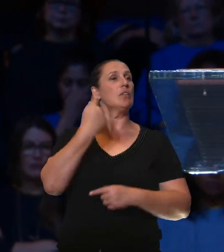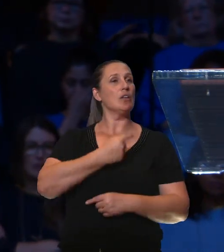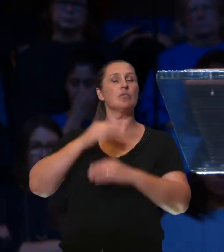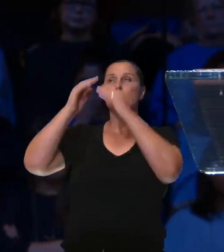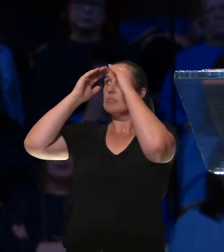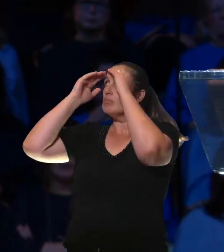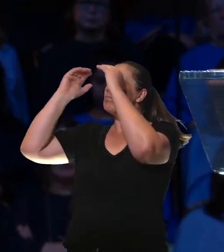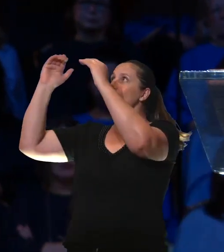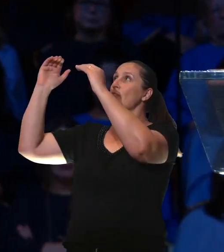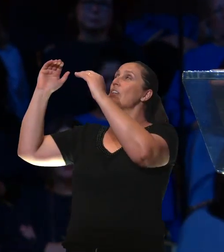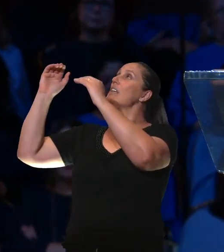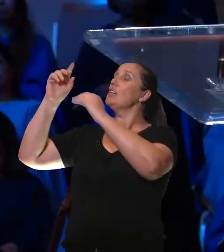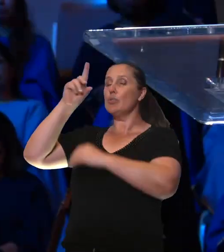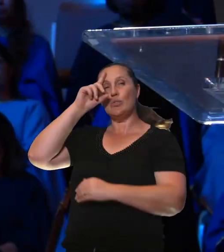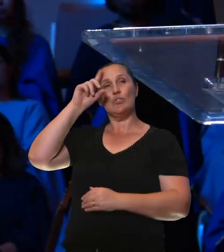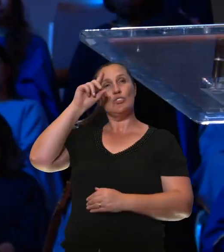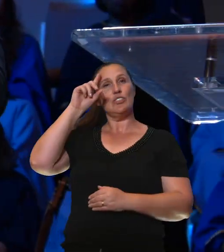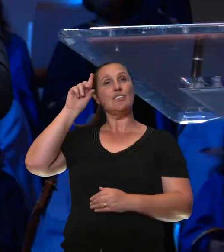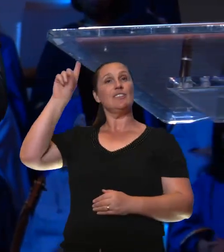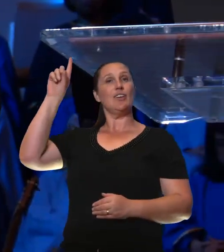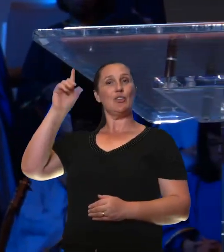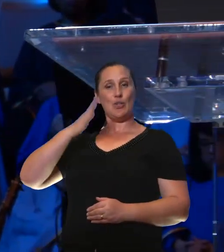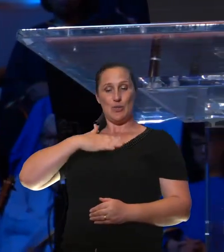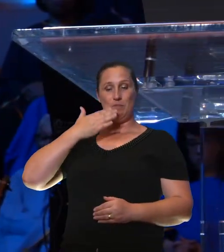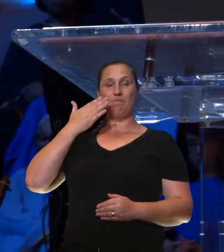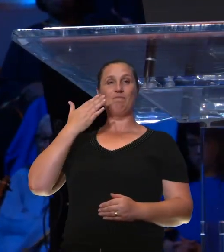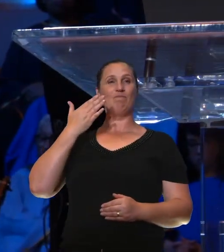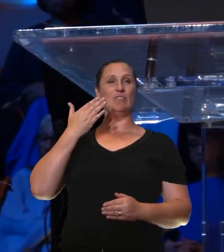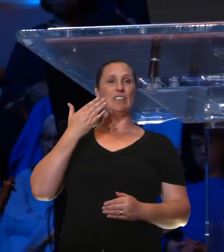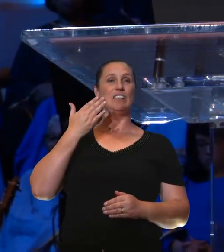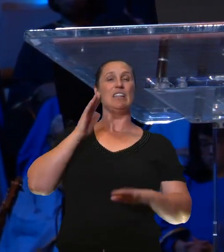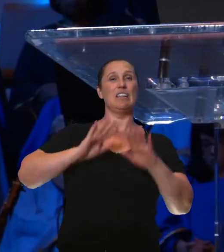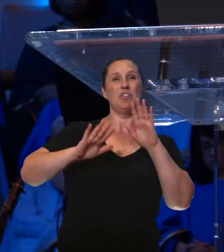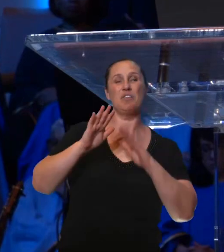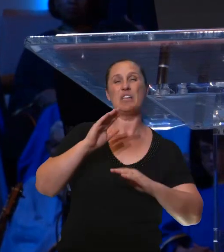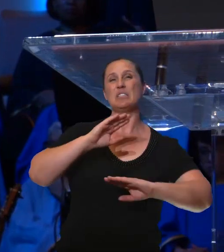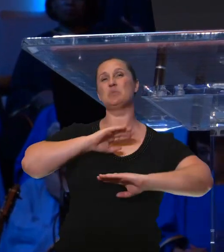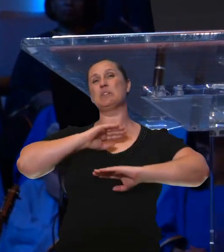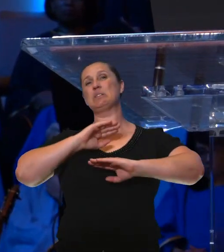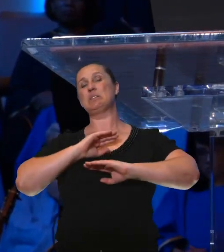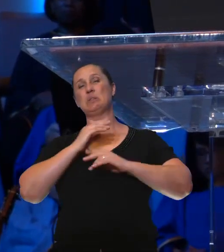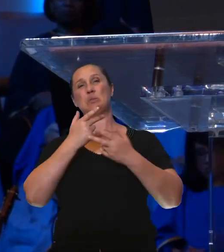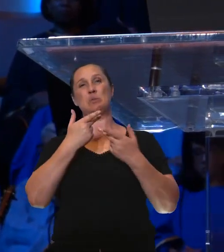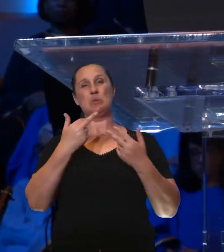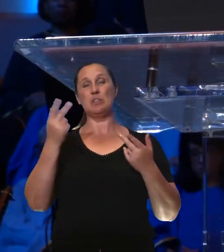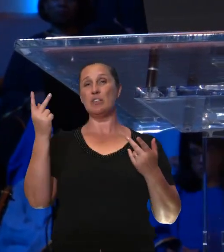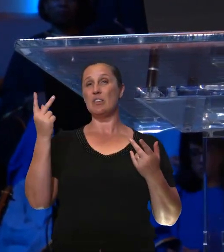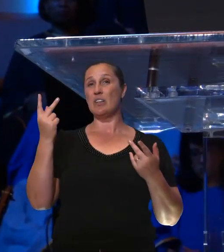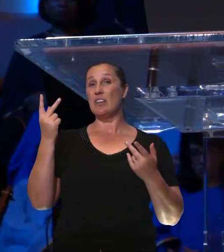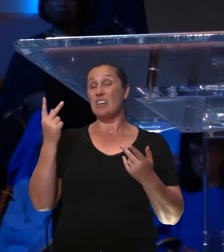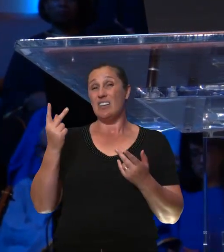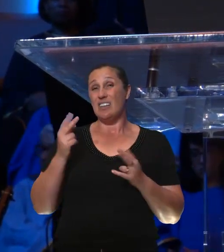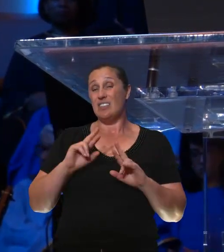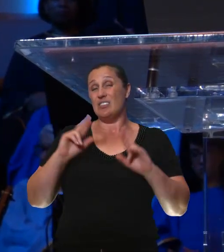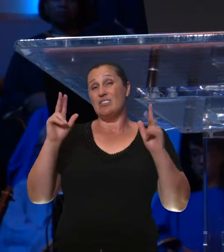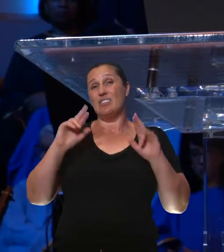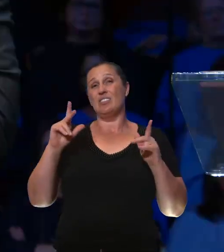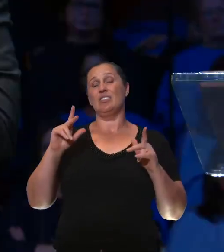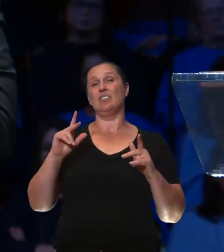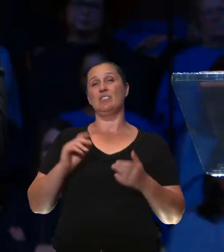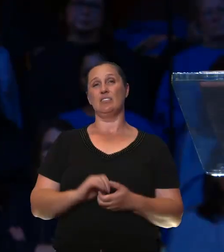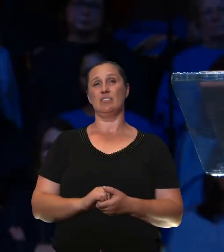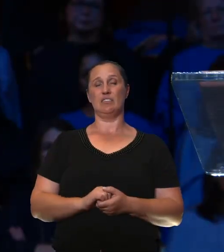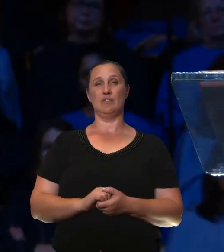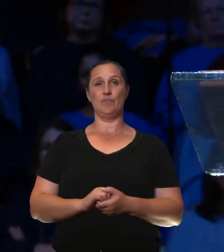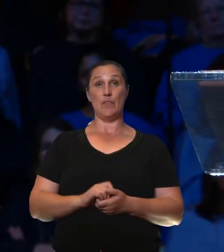e somos surpreendidos com alguma prova, com alguma situação diferente. Quantas